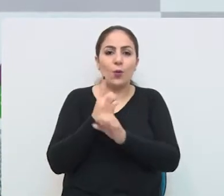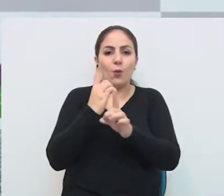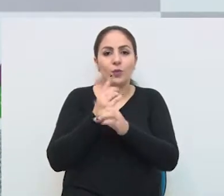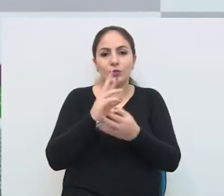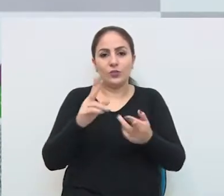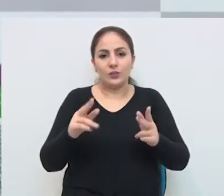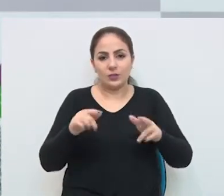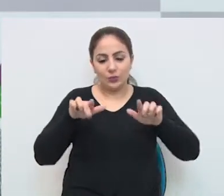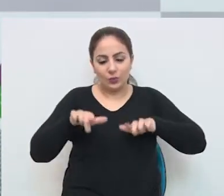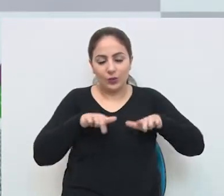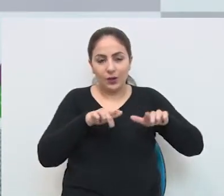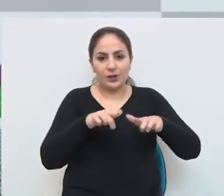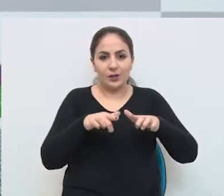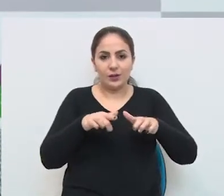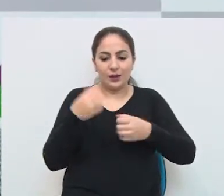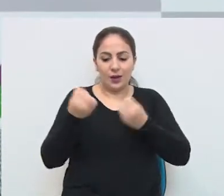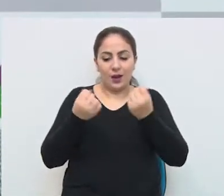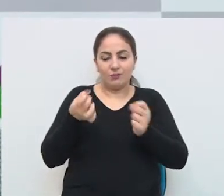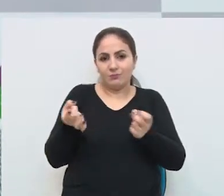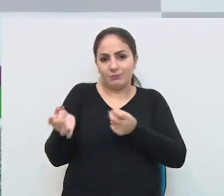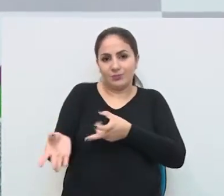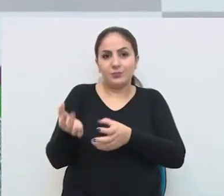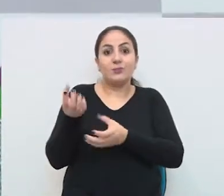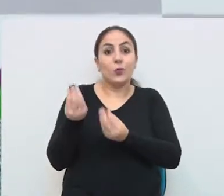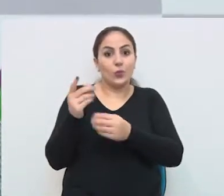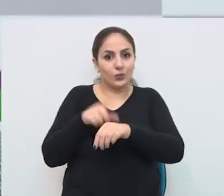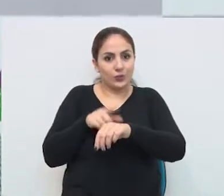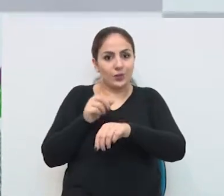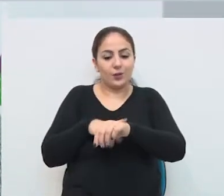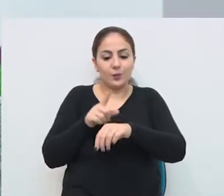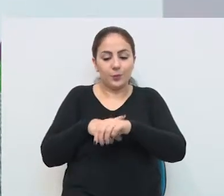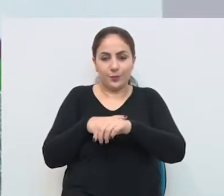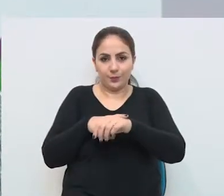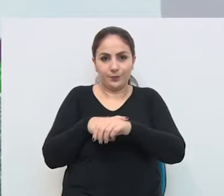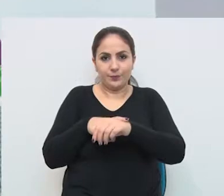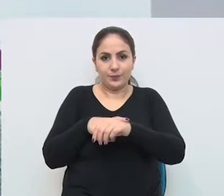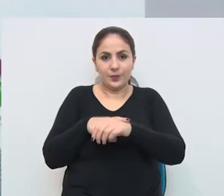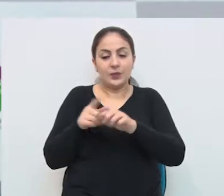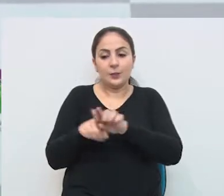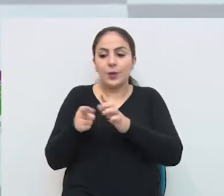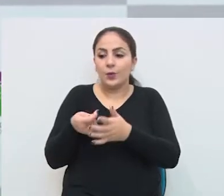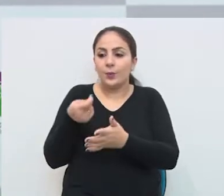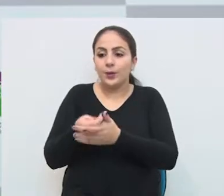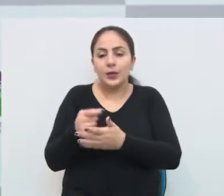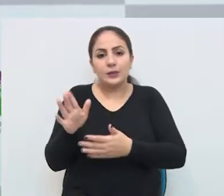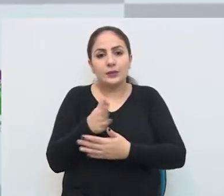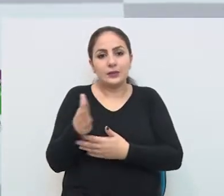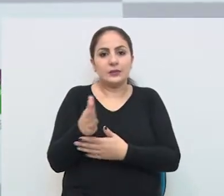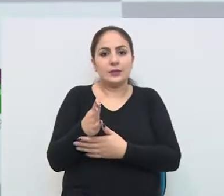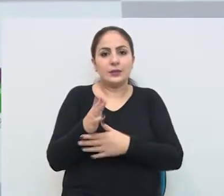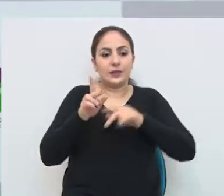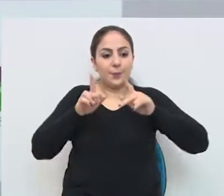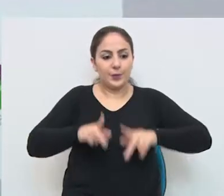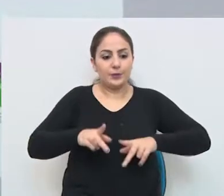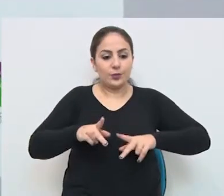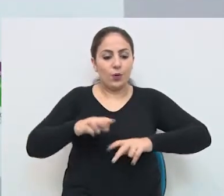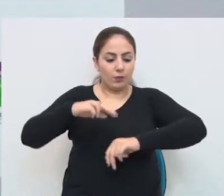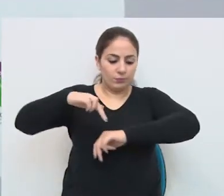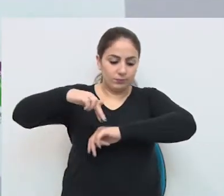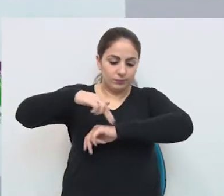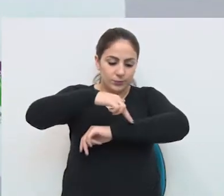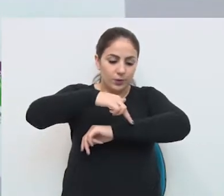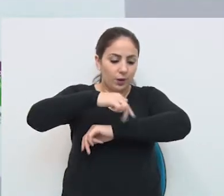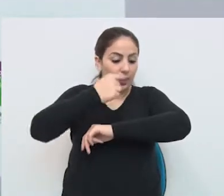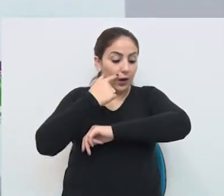pontos da cidade, veículos completamente abandonados há muito tempo no passeio público, obrigando muitas vezes o pedestre a vir para a